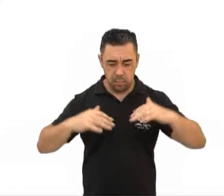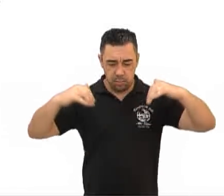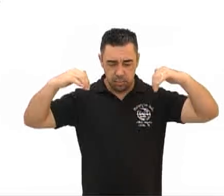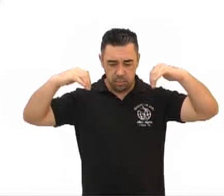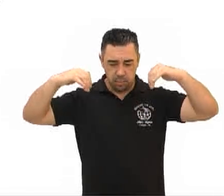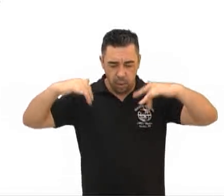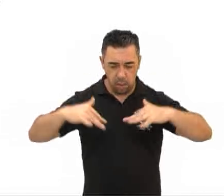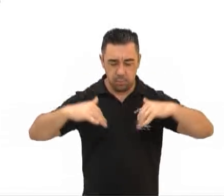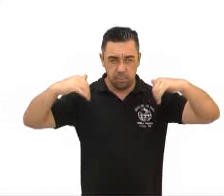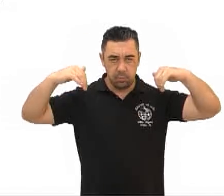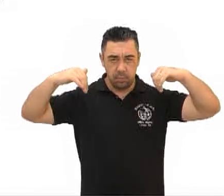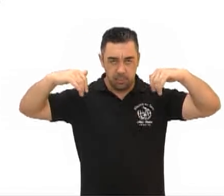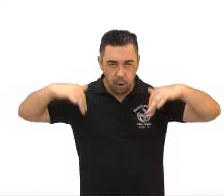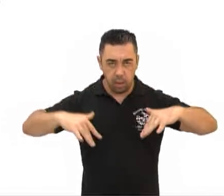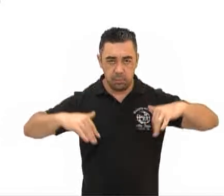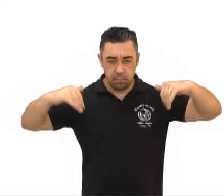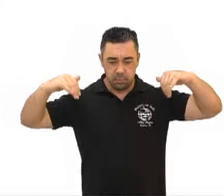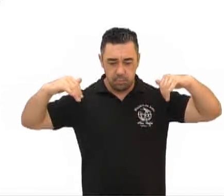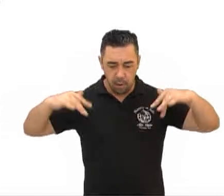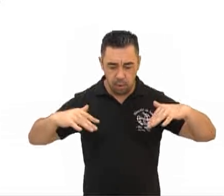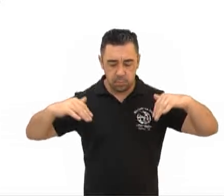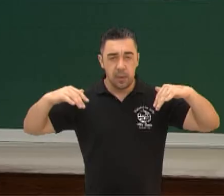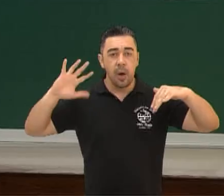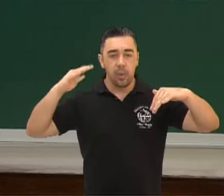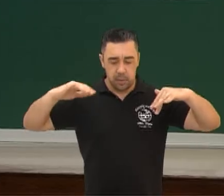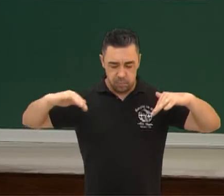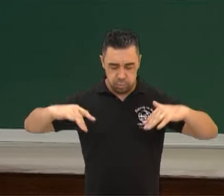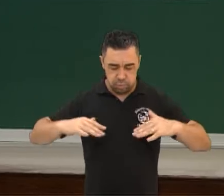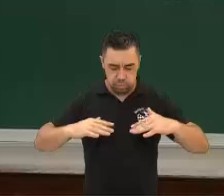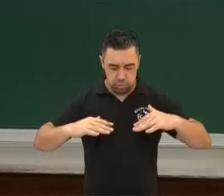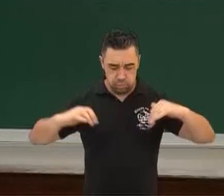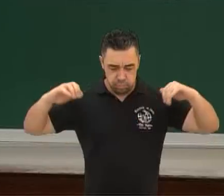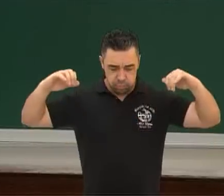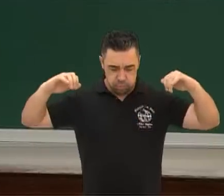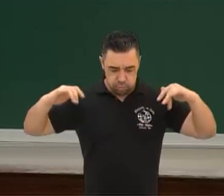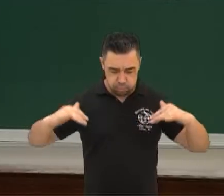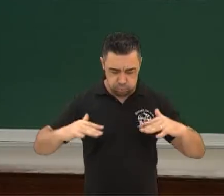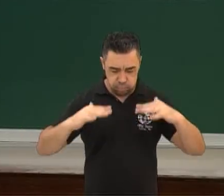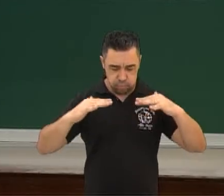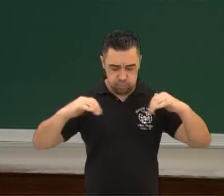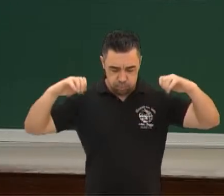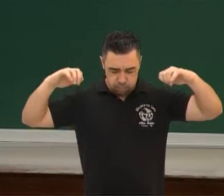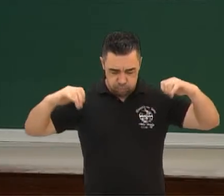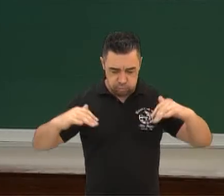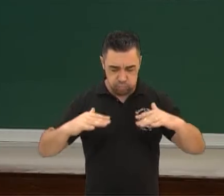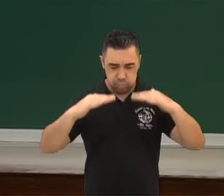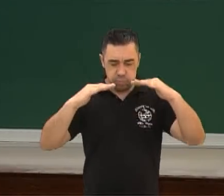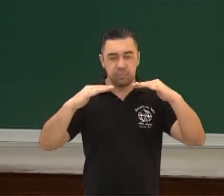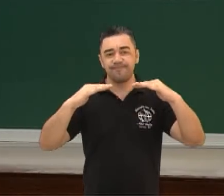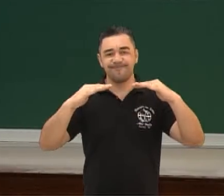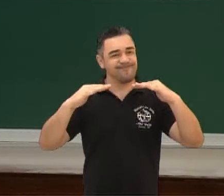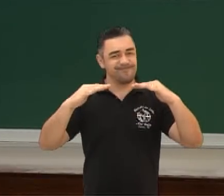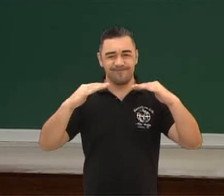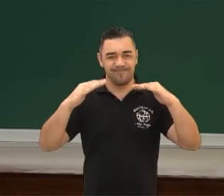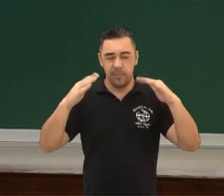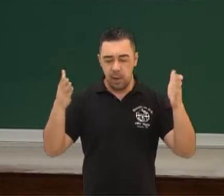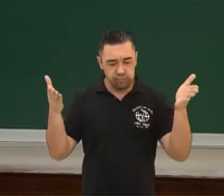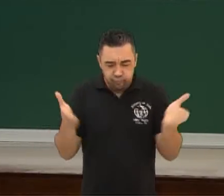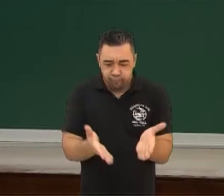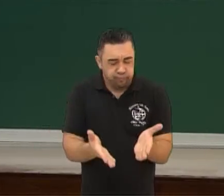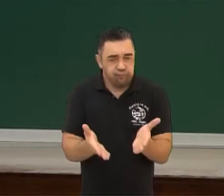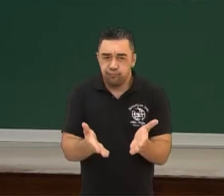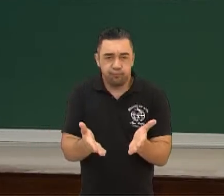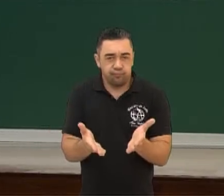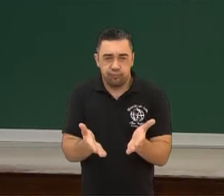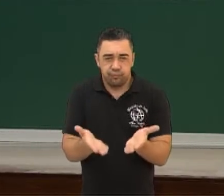Então, tudo isso daqui, ó, quando se retira essa vegetação, os detritos, eles caem, né, ali no rio.